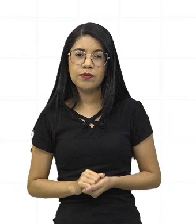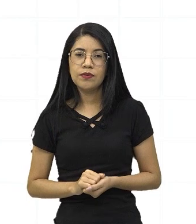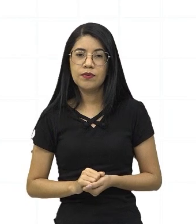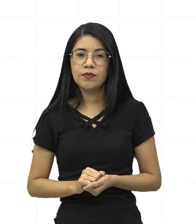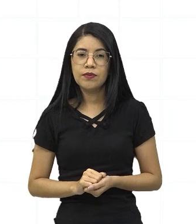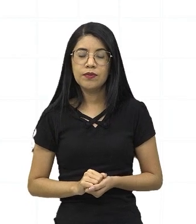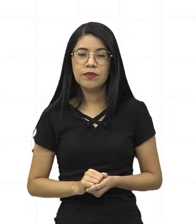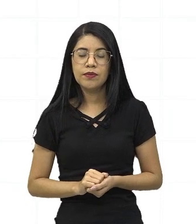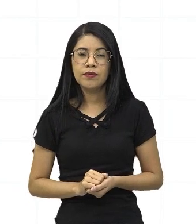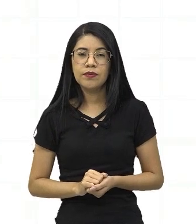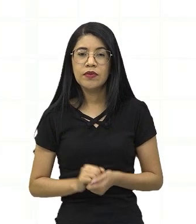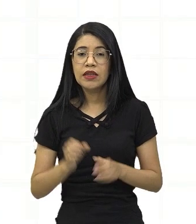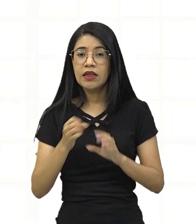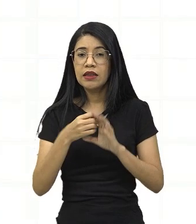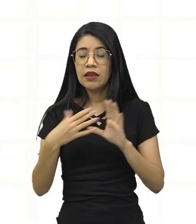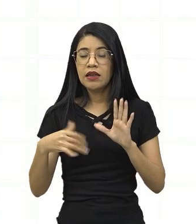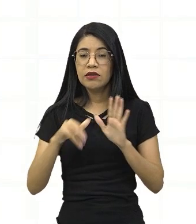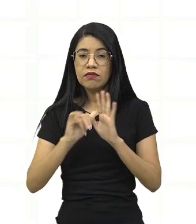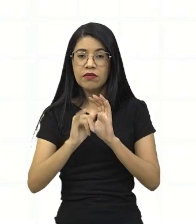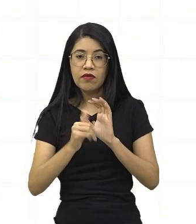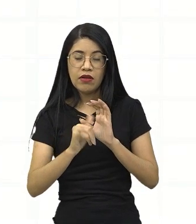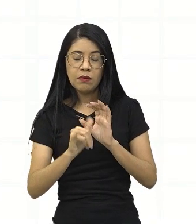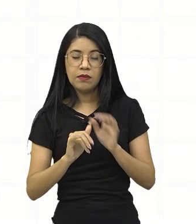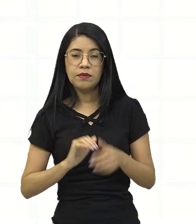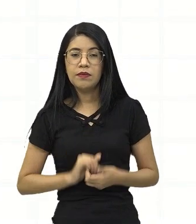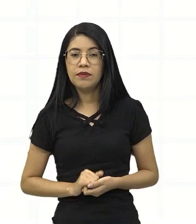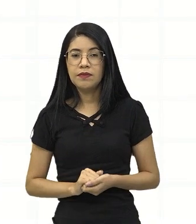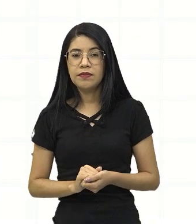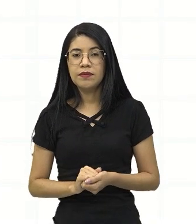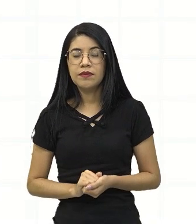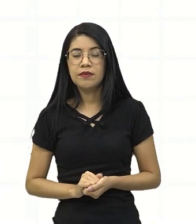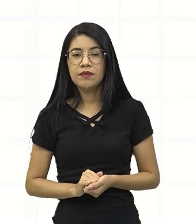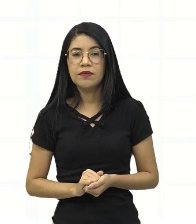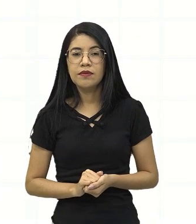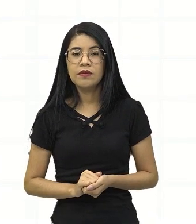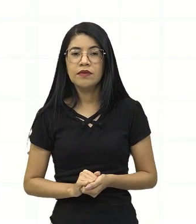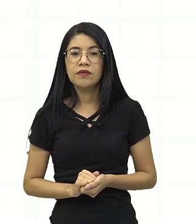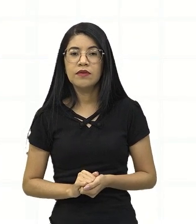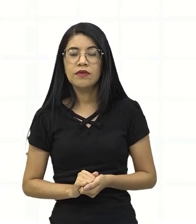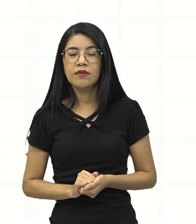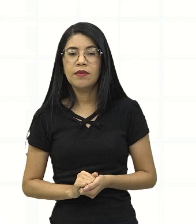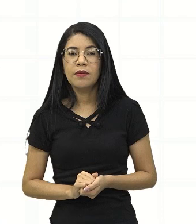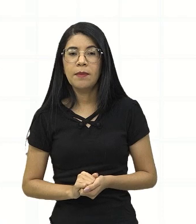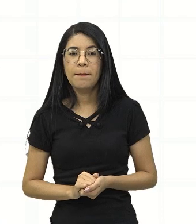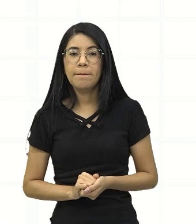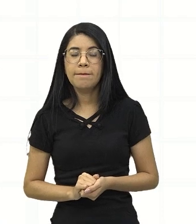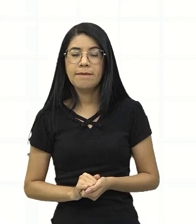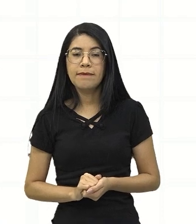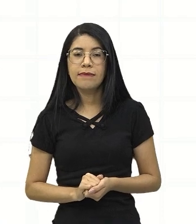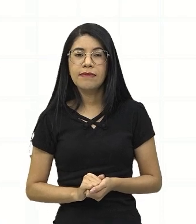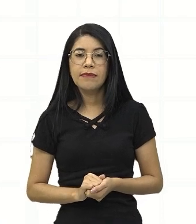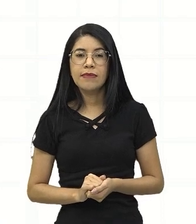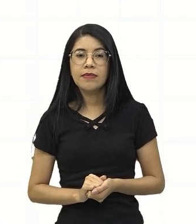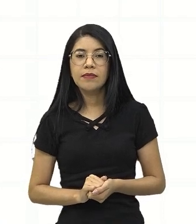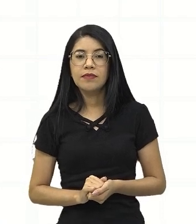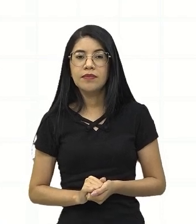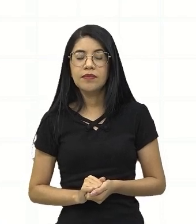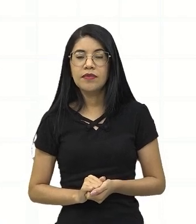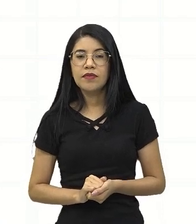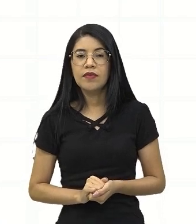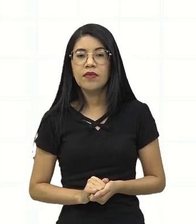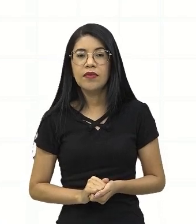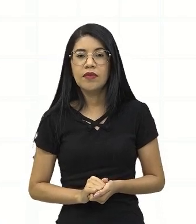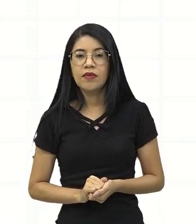depois. Olha aqui. Então, as características da fábula. O que nós temos como característica da fábula? Nós temos aí que ela